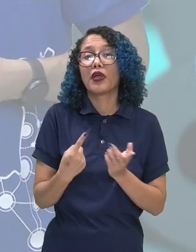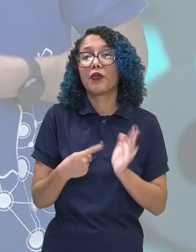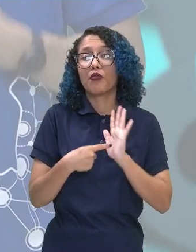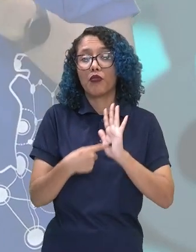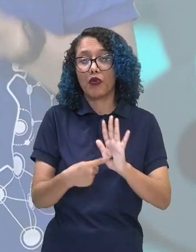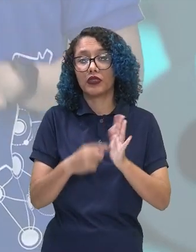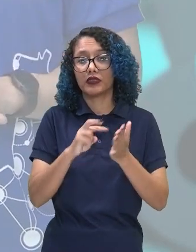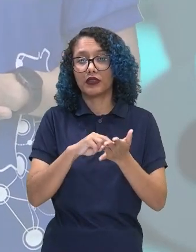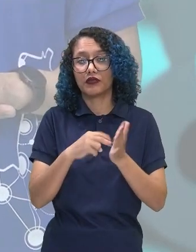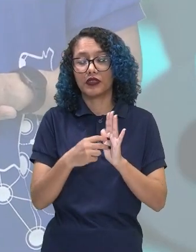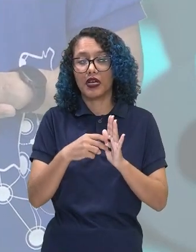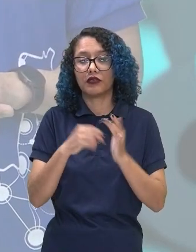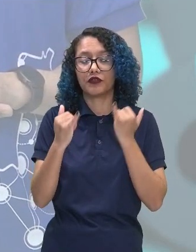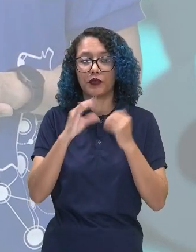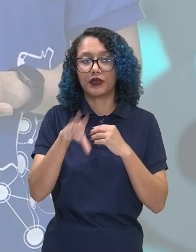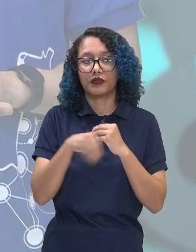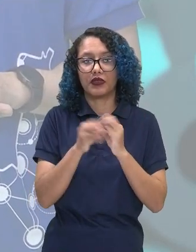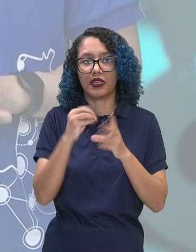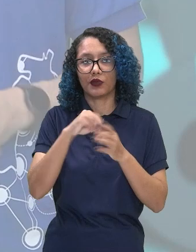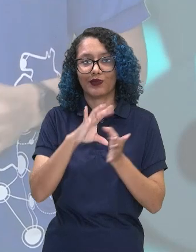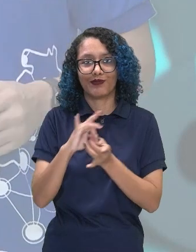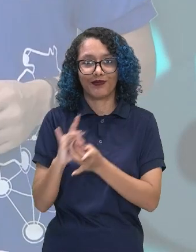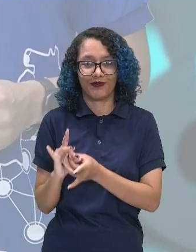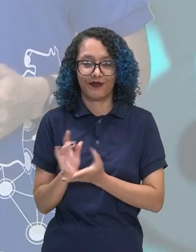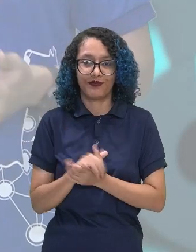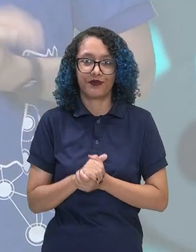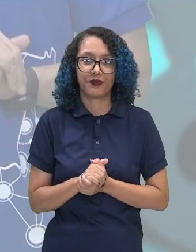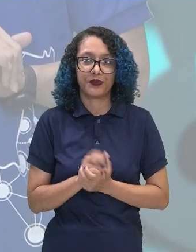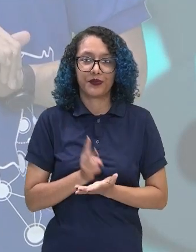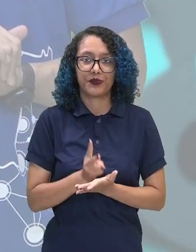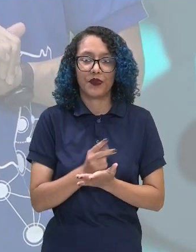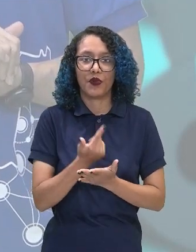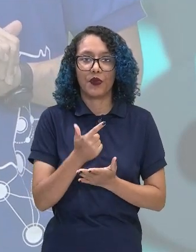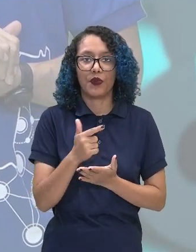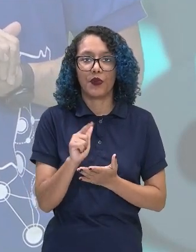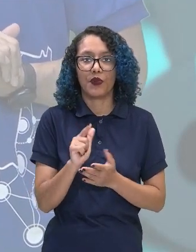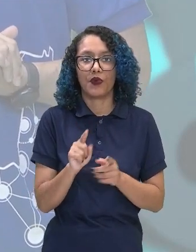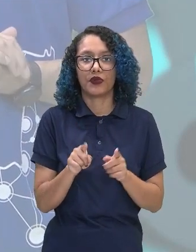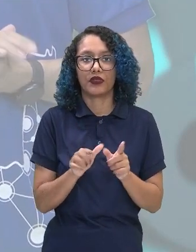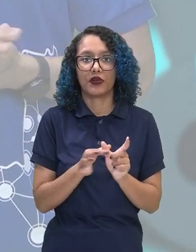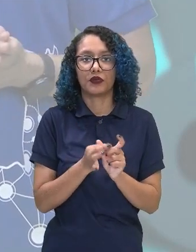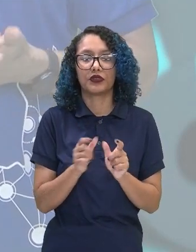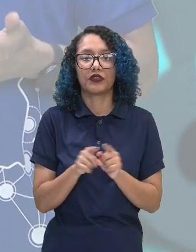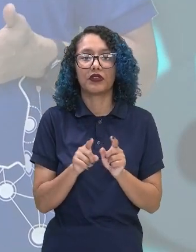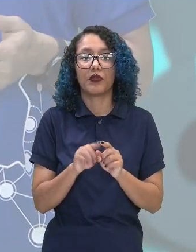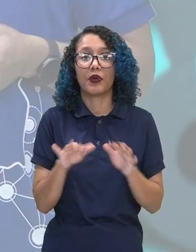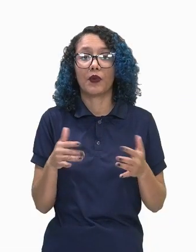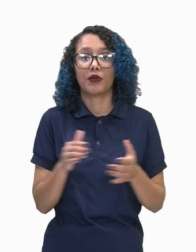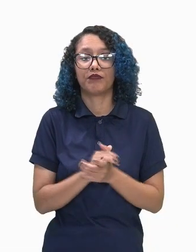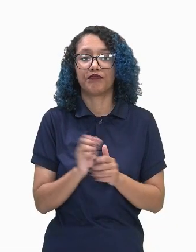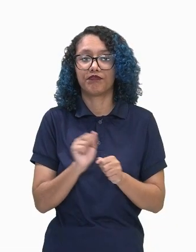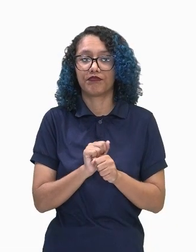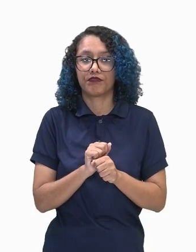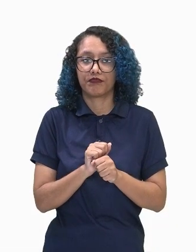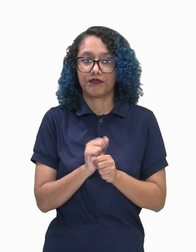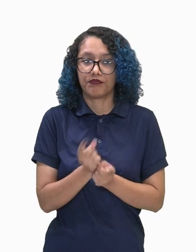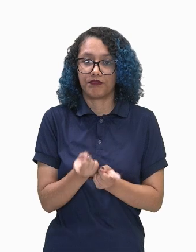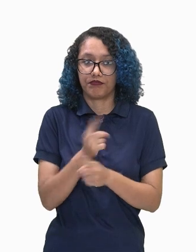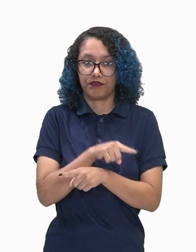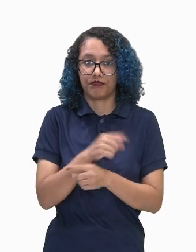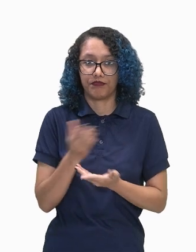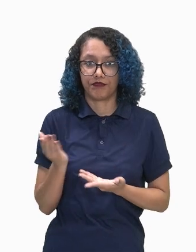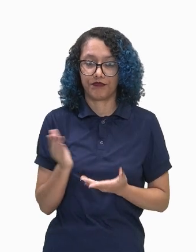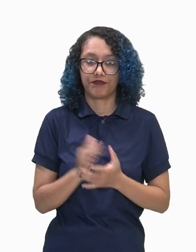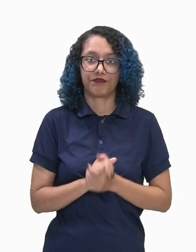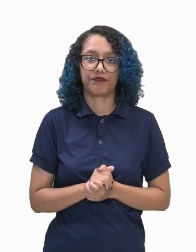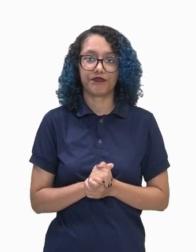de adição de informação dentro do contexto. Uma outra classificação de conjunção são as adversativas que eu vou mostrar agora. Olha